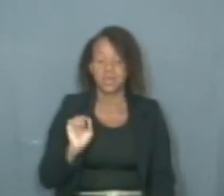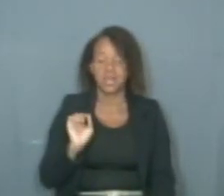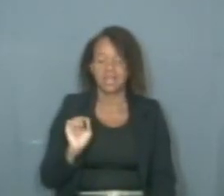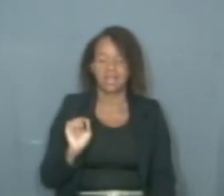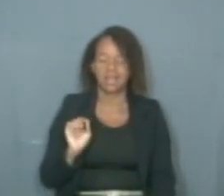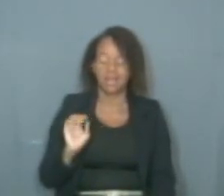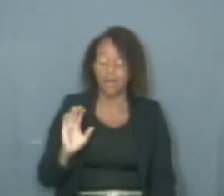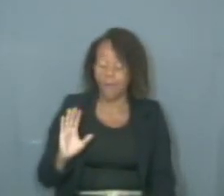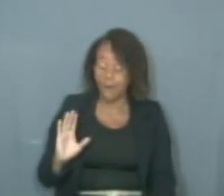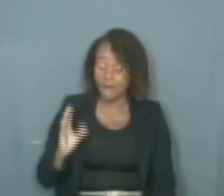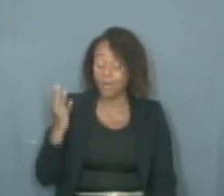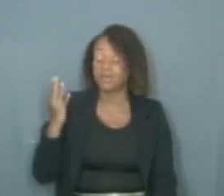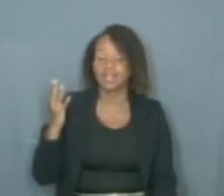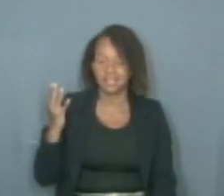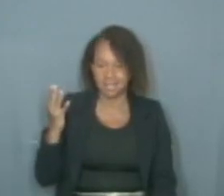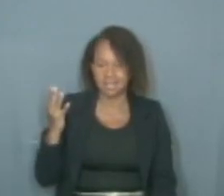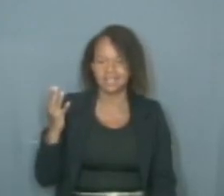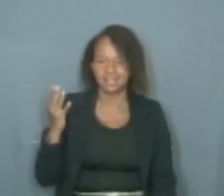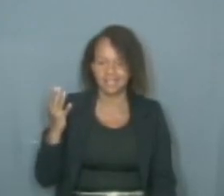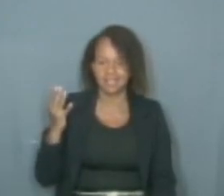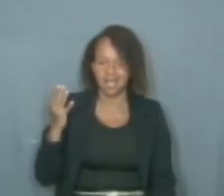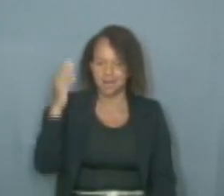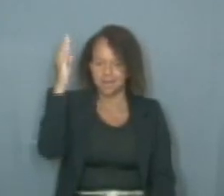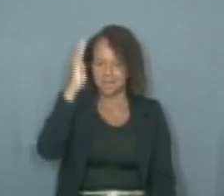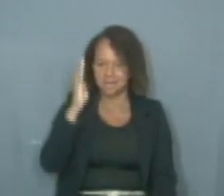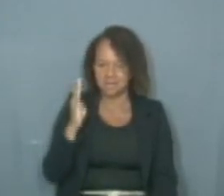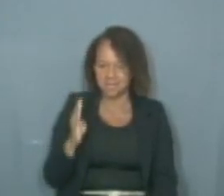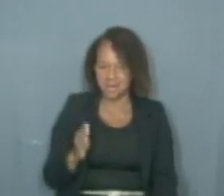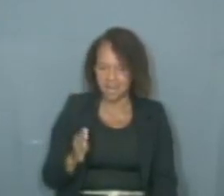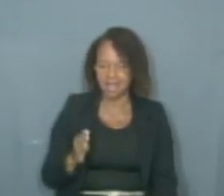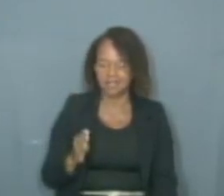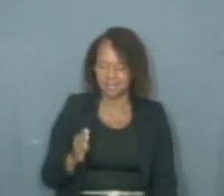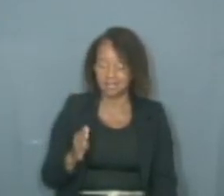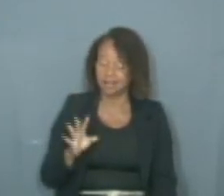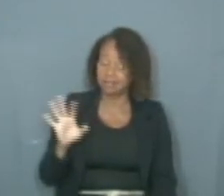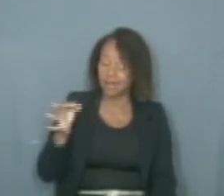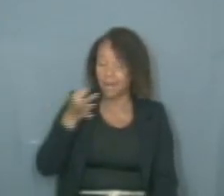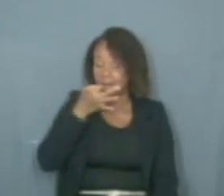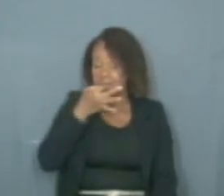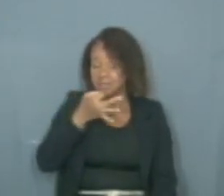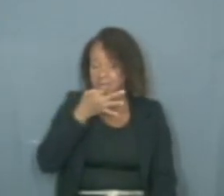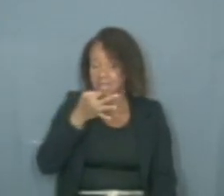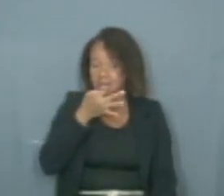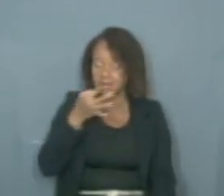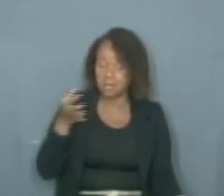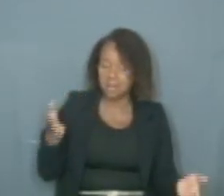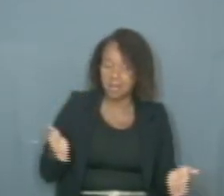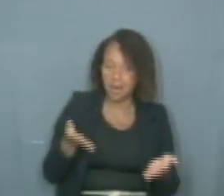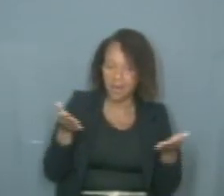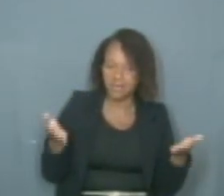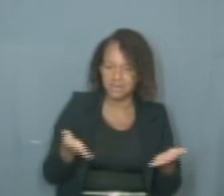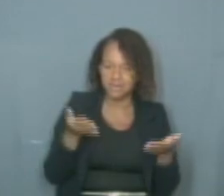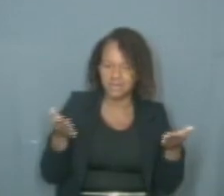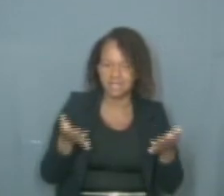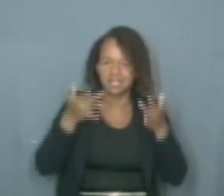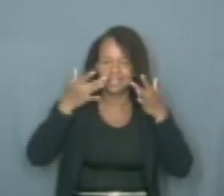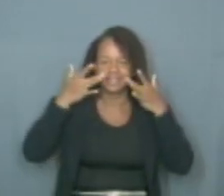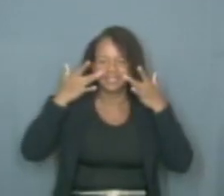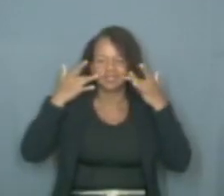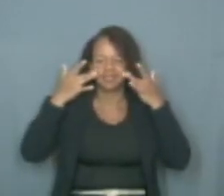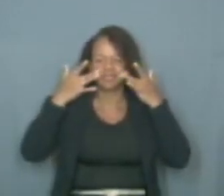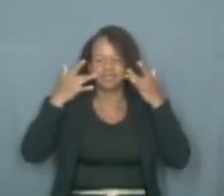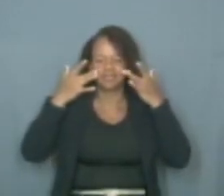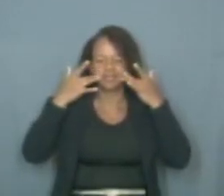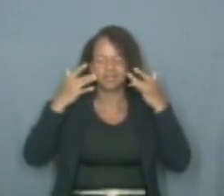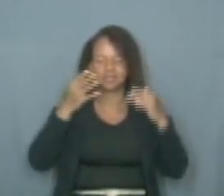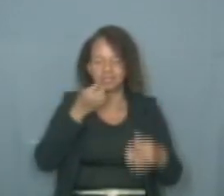vem acontecendo no Brasil do ponto de vista da grande produção cinematográfica